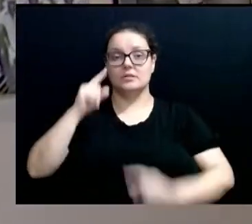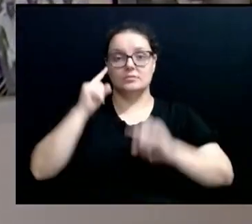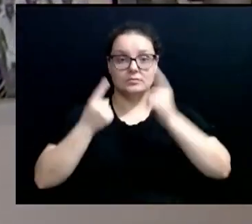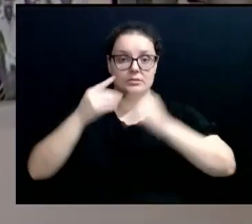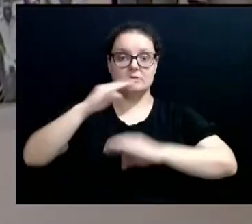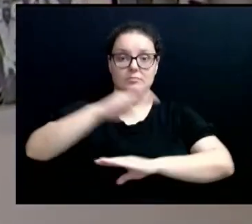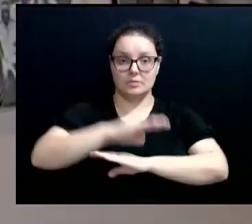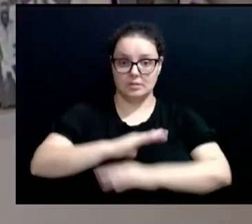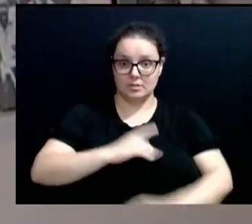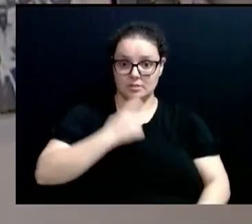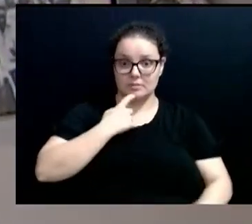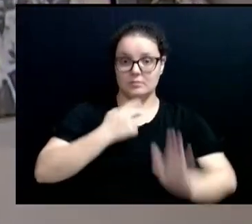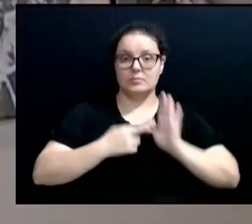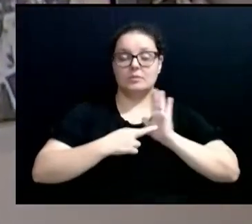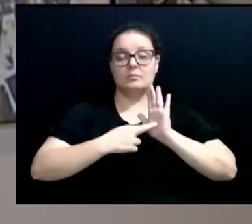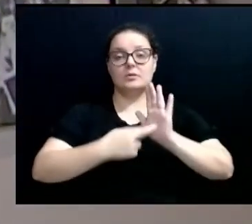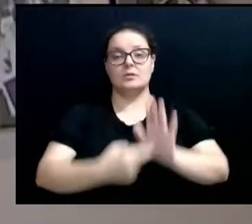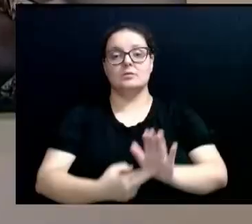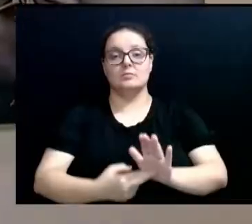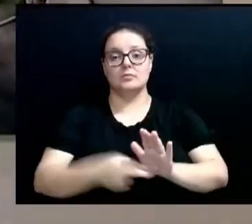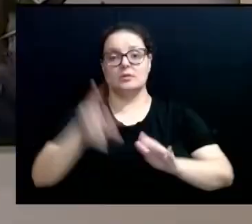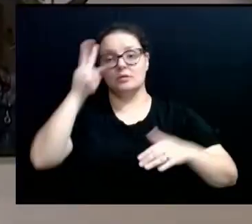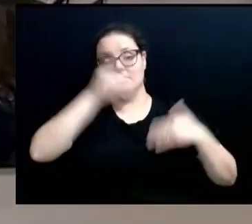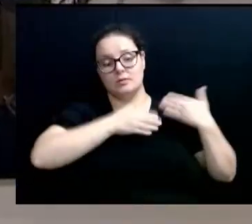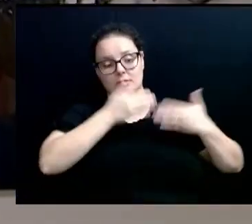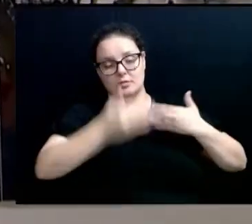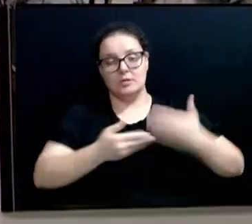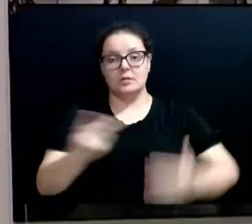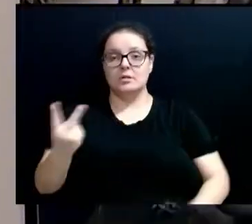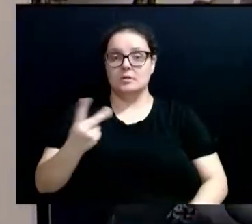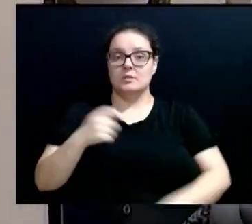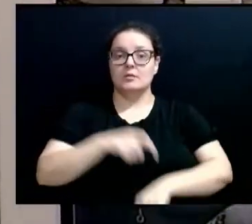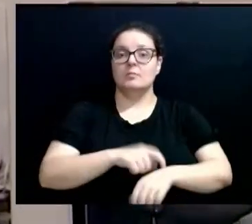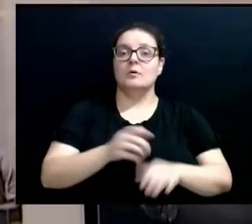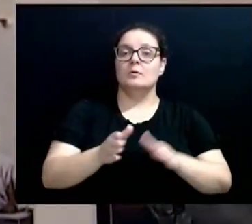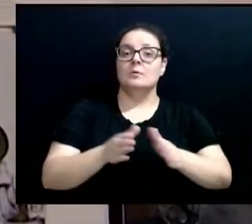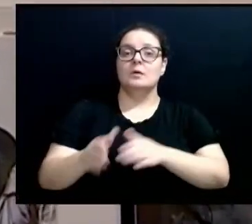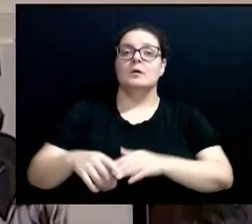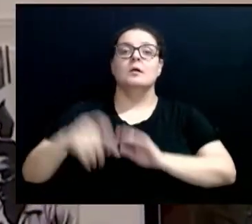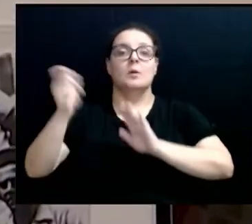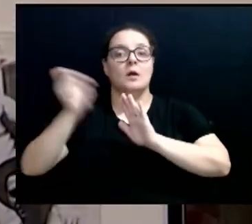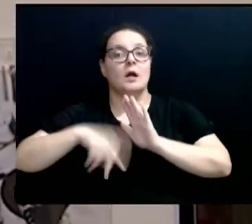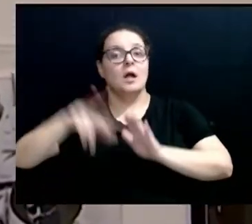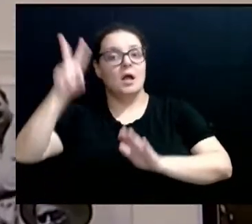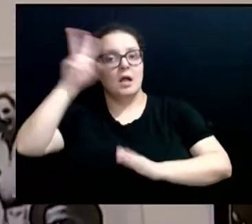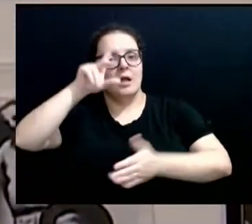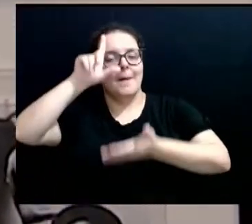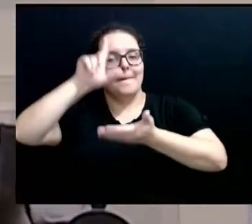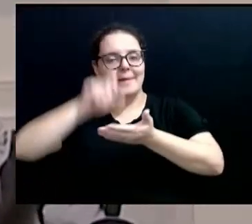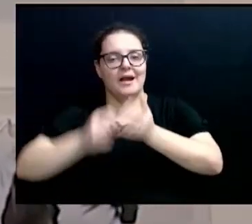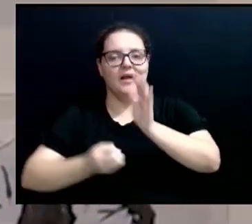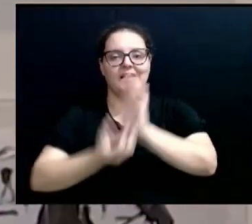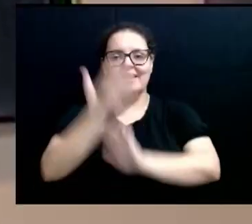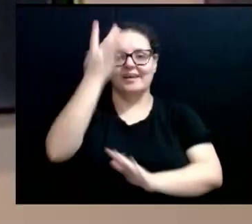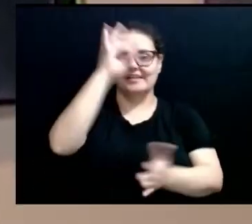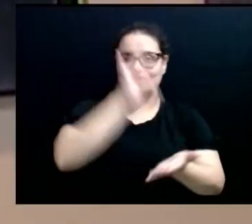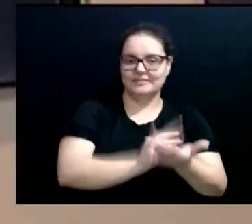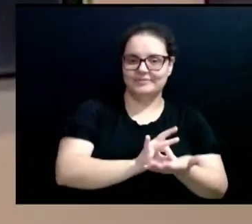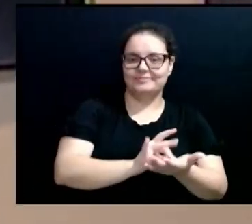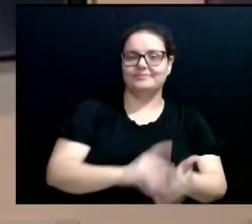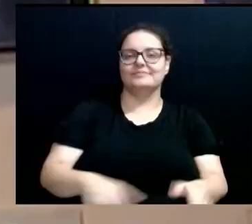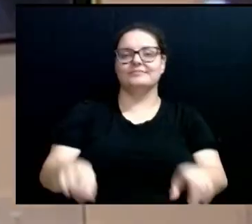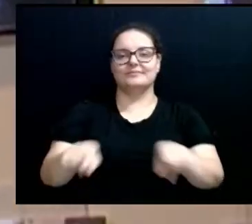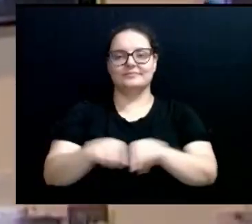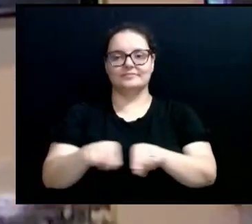a trajetória do bloco nessas duas fases, com registros históricos da formação original e também dos desfiles